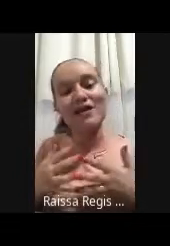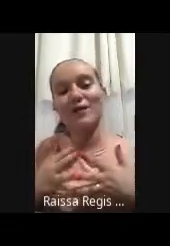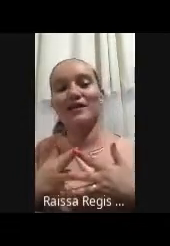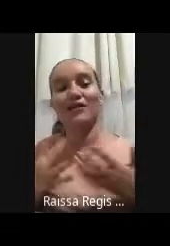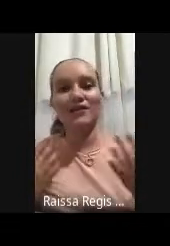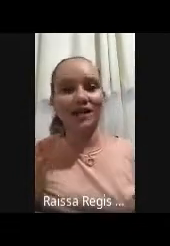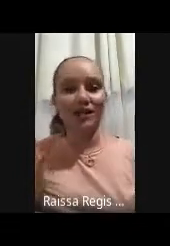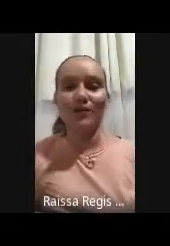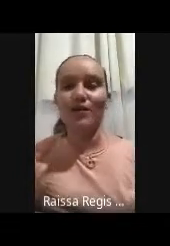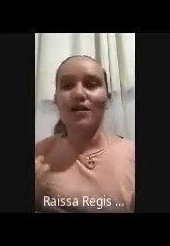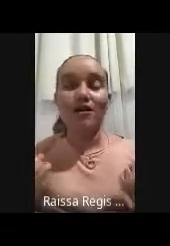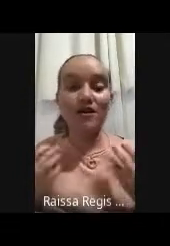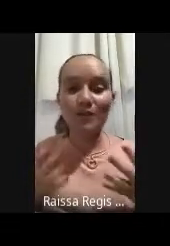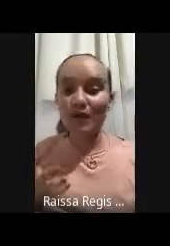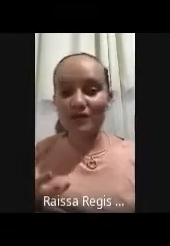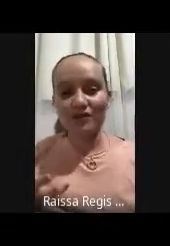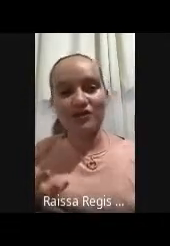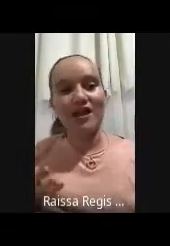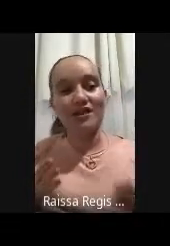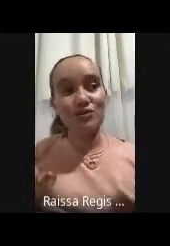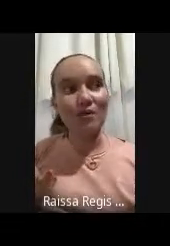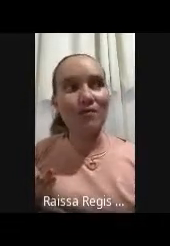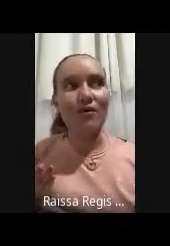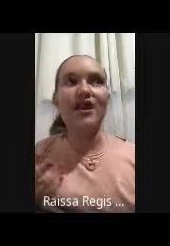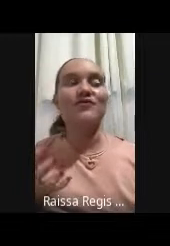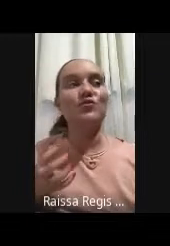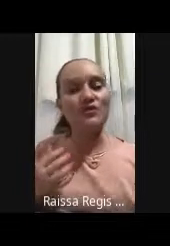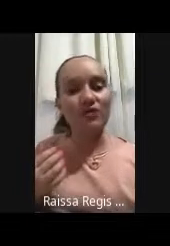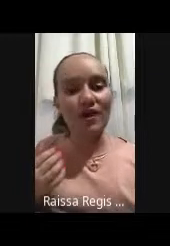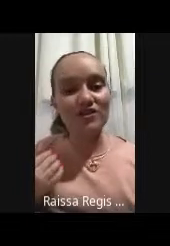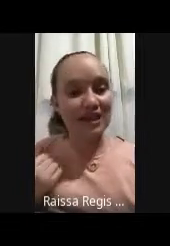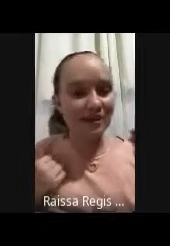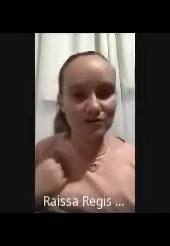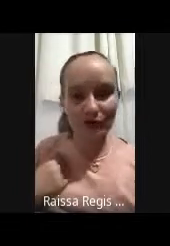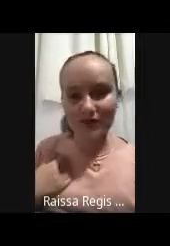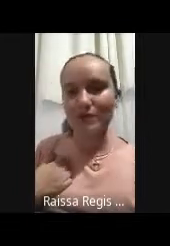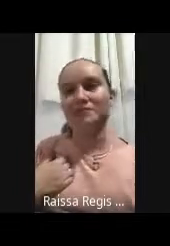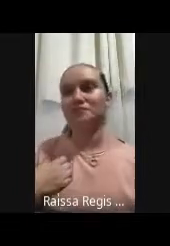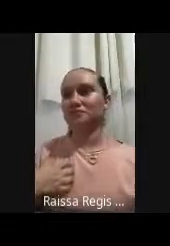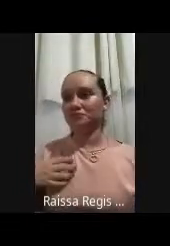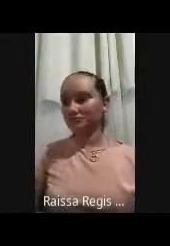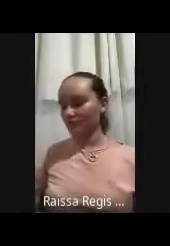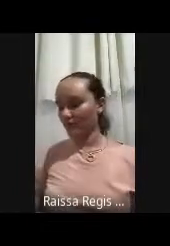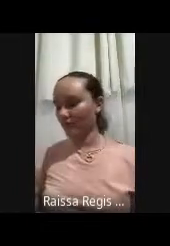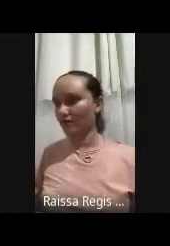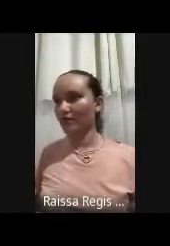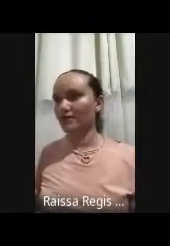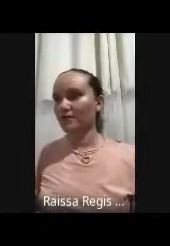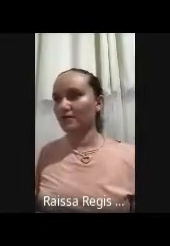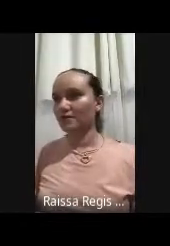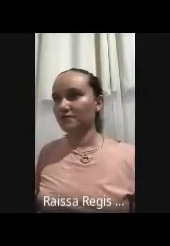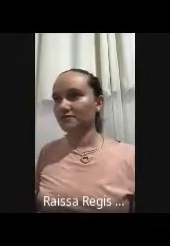primeira língua, né? Olha que rico. Olha que importante ter a sua memória, a sua história registrada na sua língua.